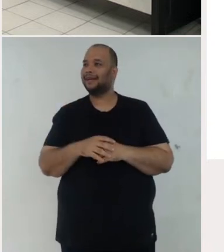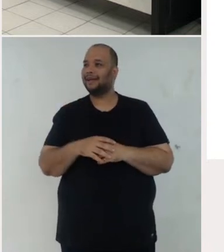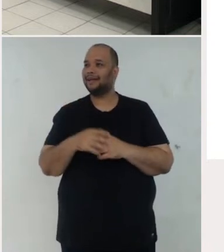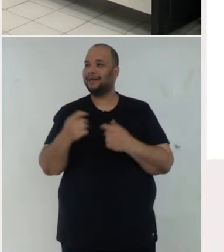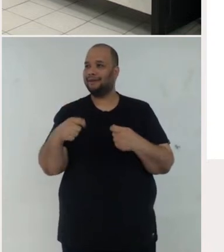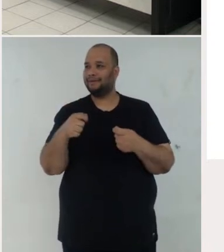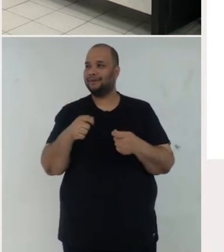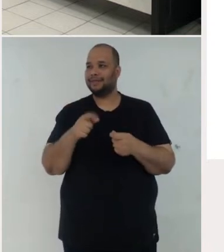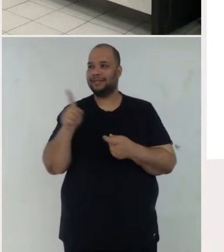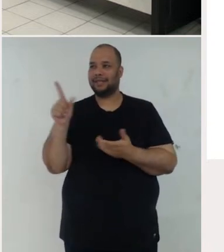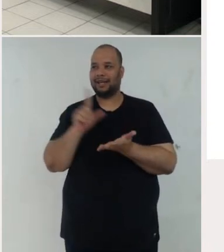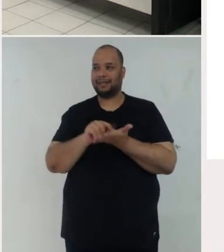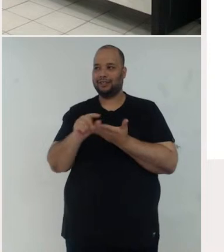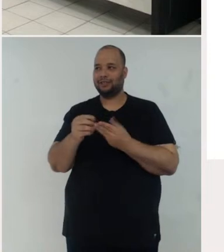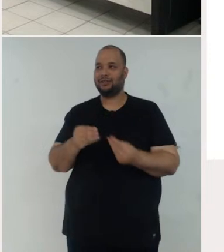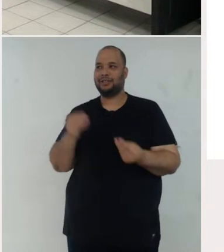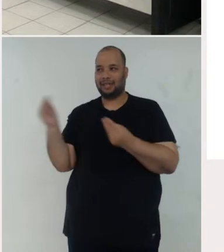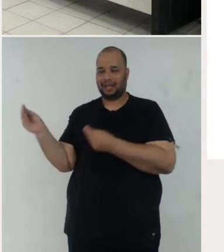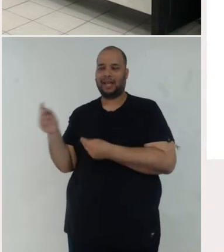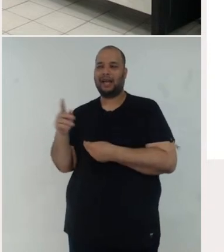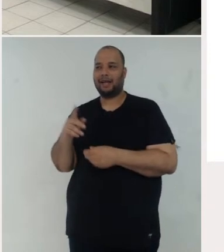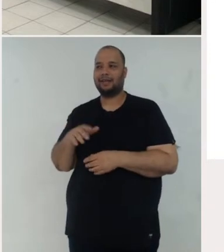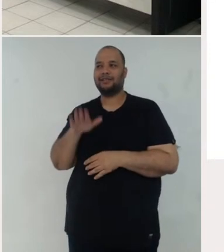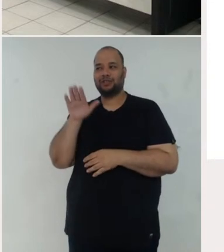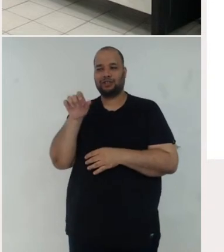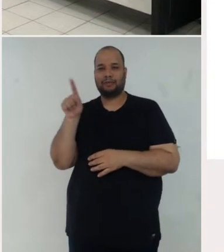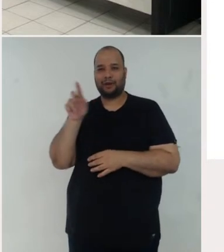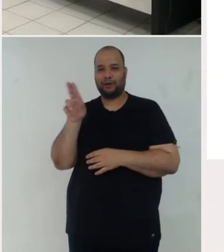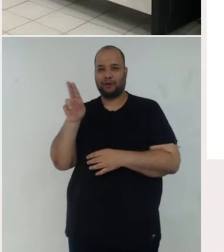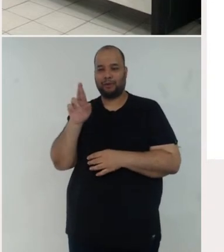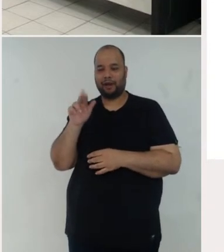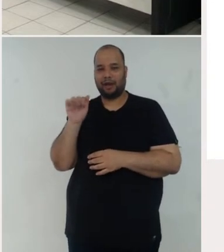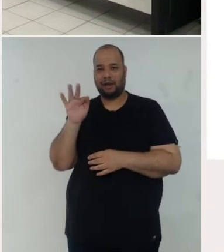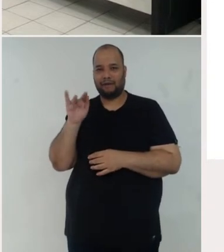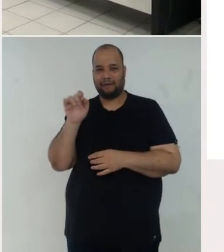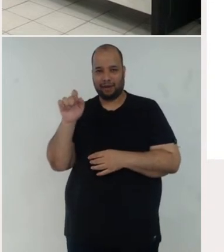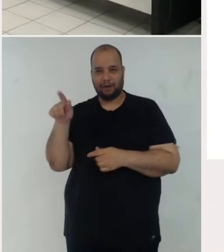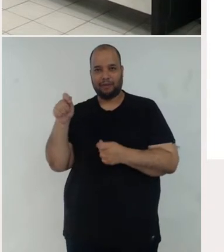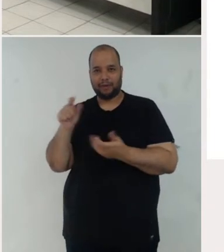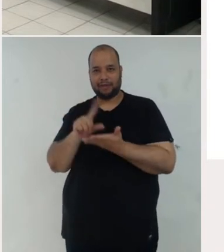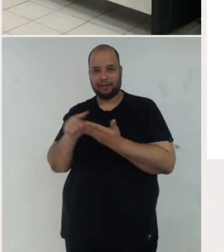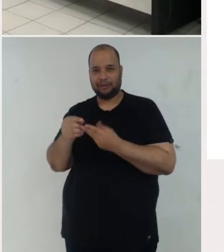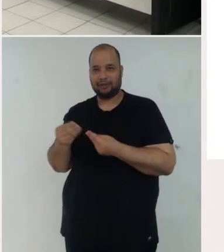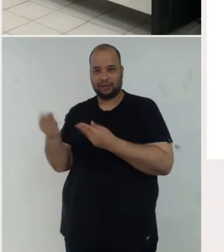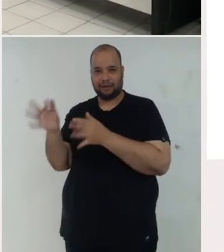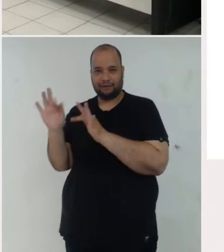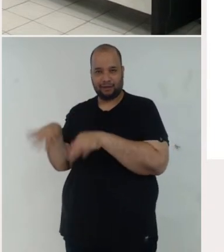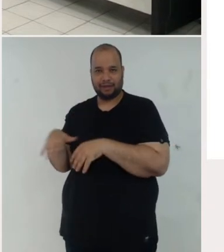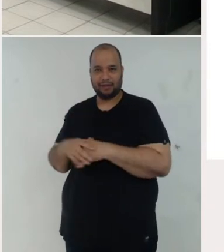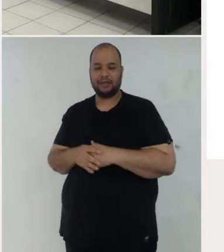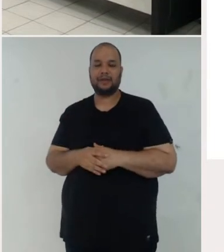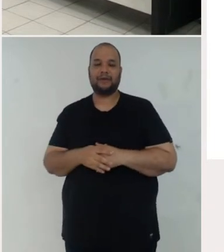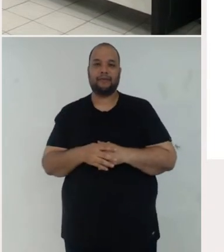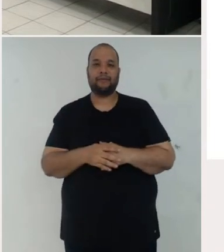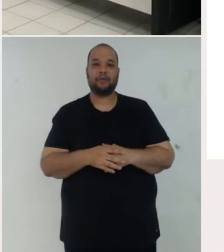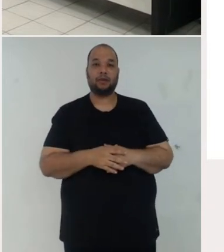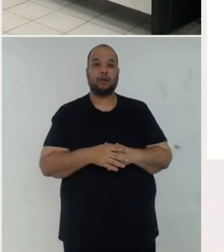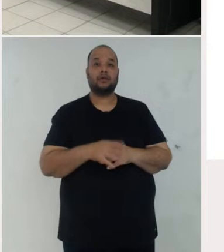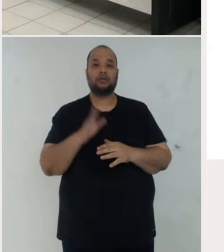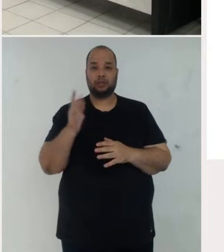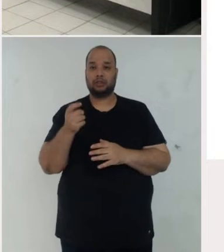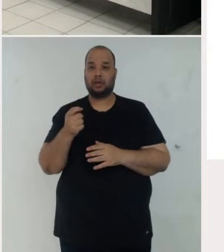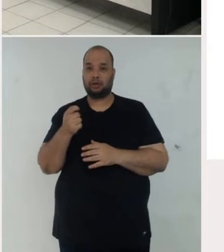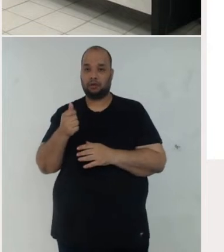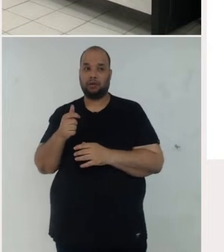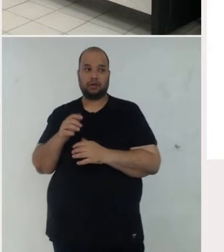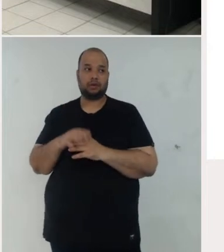aguardando. Enfim, então é um pouco isso. E eu queria dar alguns dados, tá? Eu já vou concluir, porque